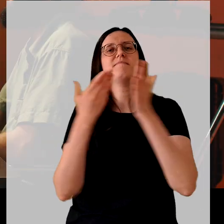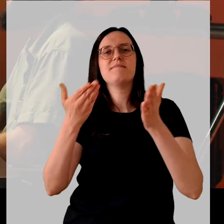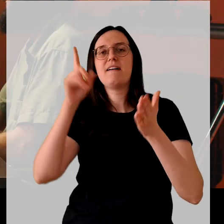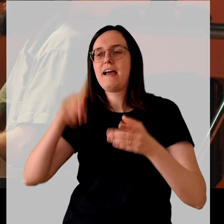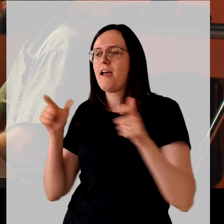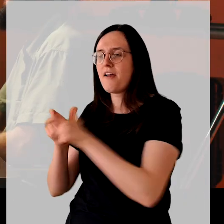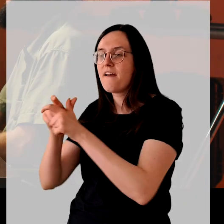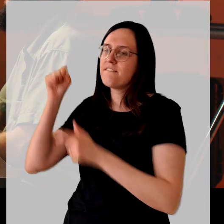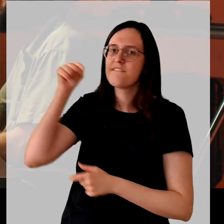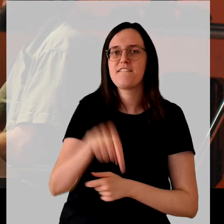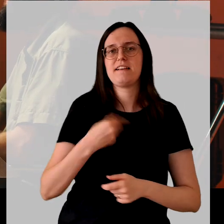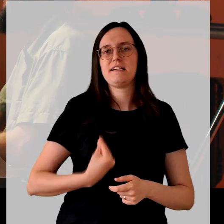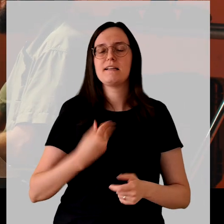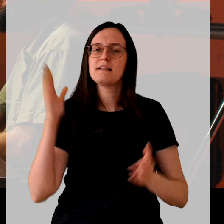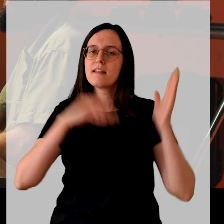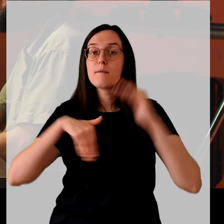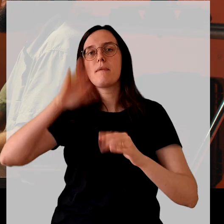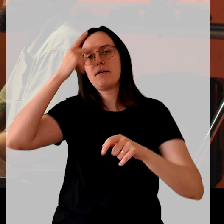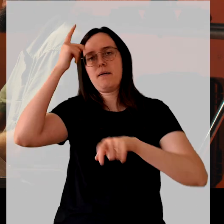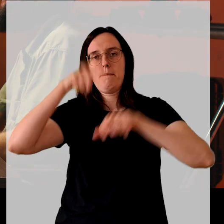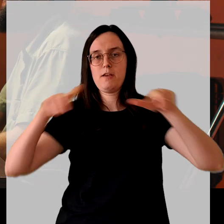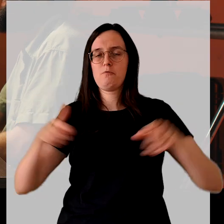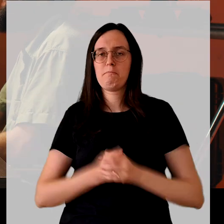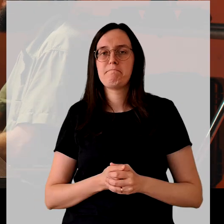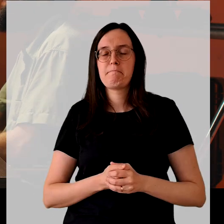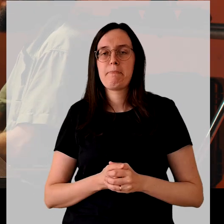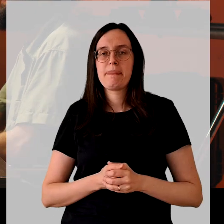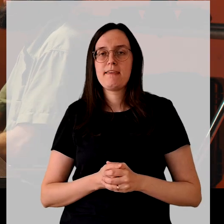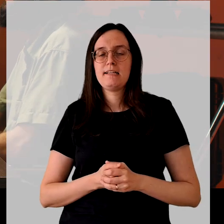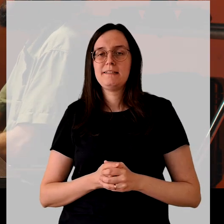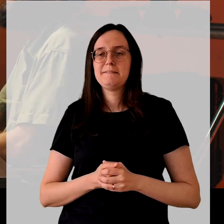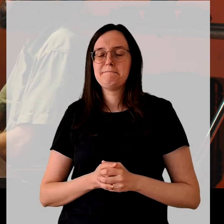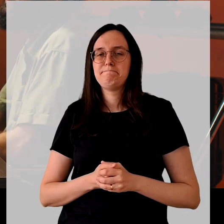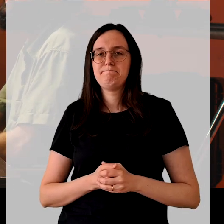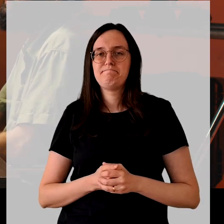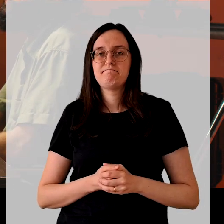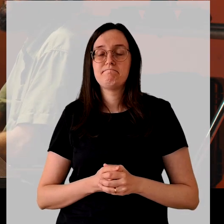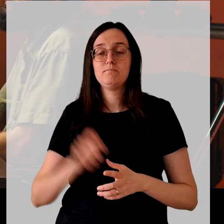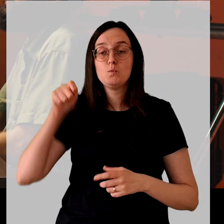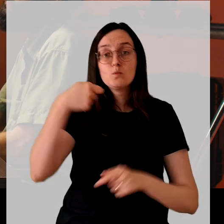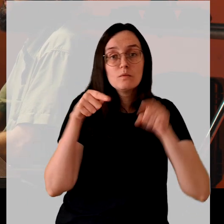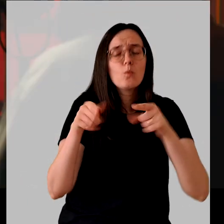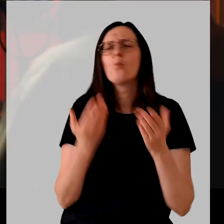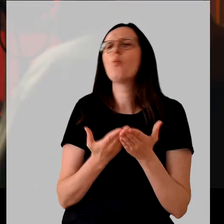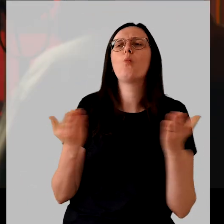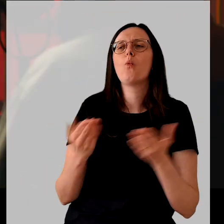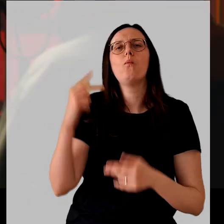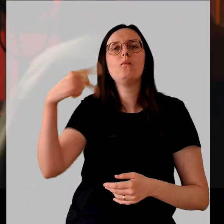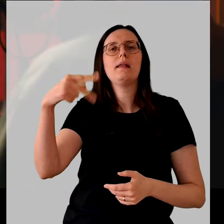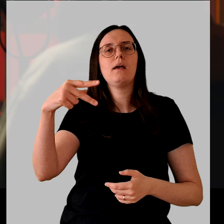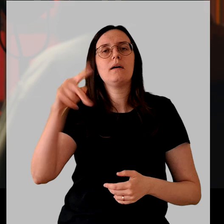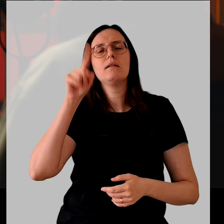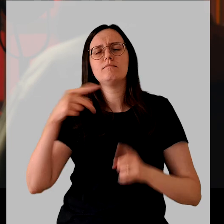de quem veio do interior para cá. Que massa. Né? Que dê para trazer mais gente também. E referente a isso, qual foi